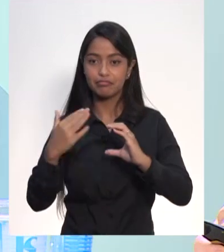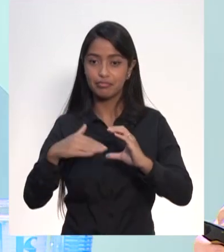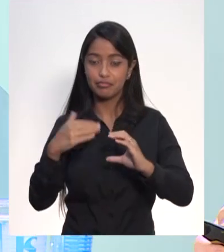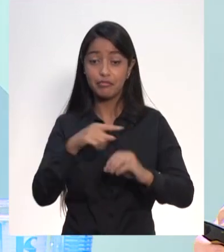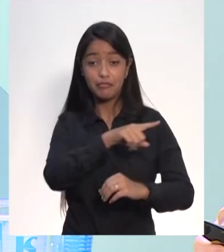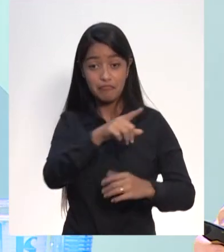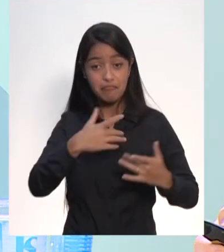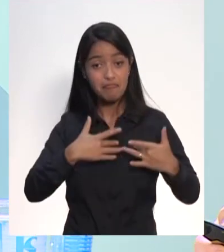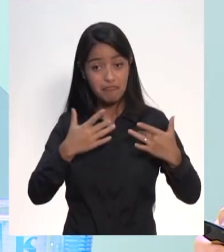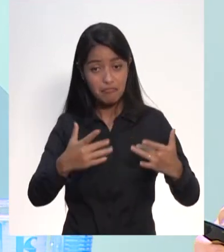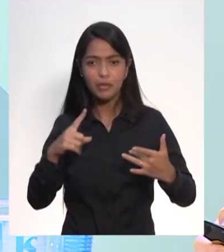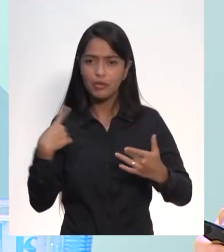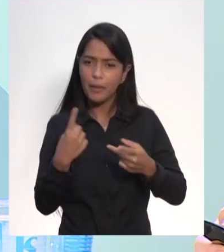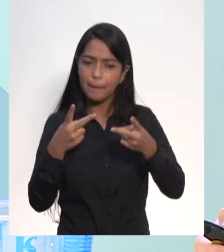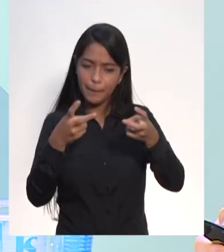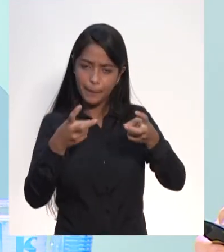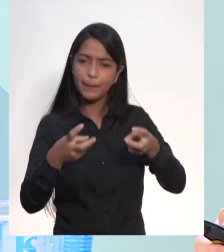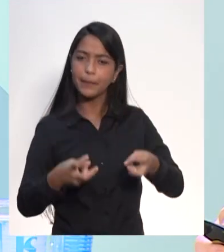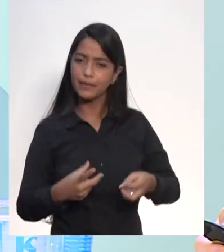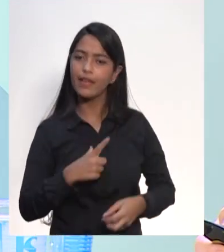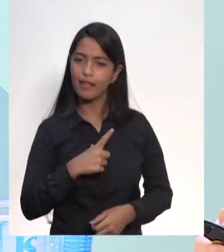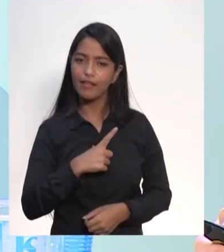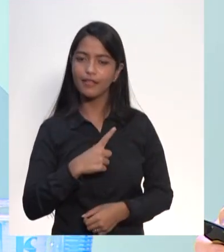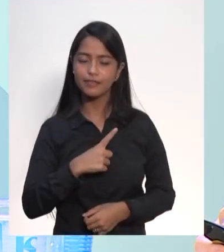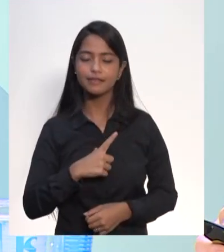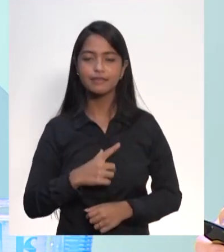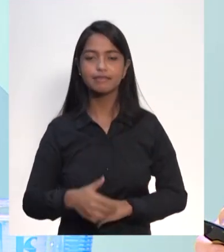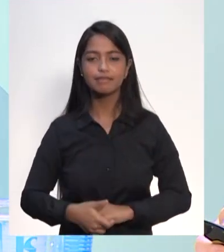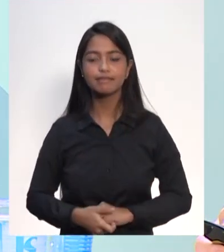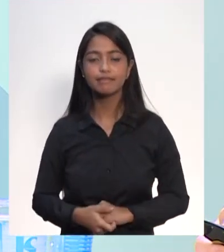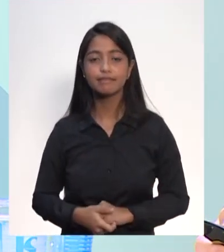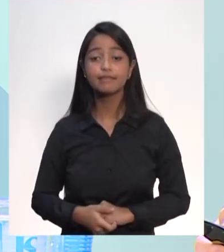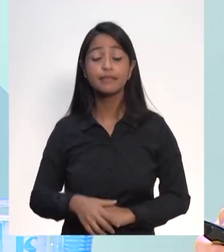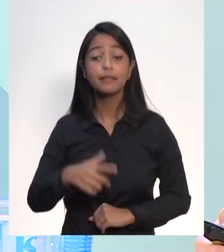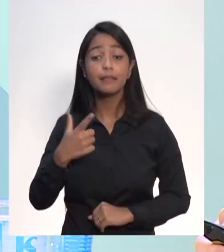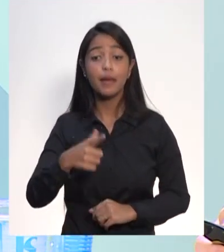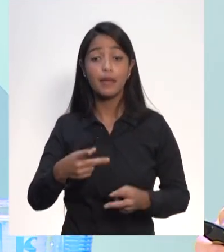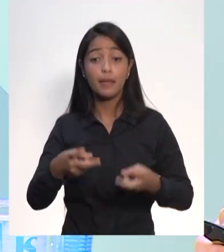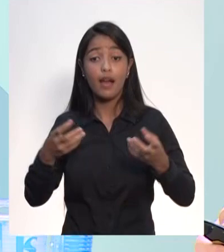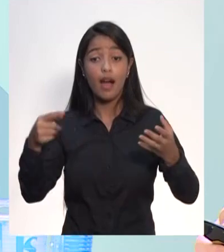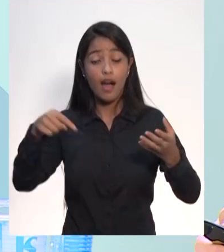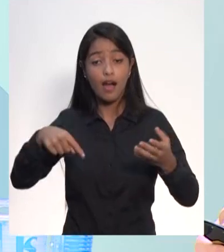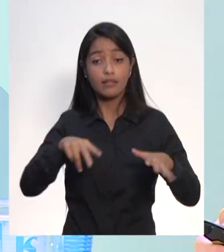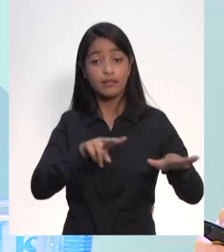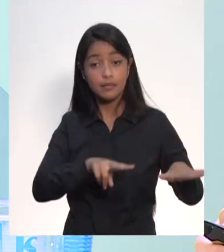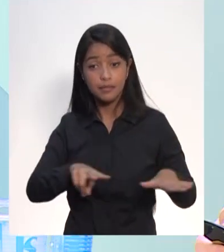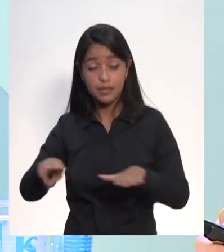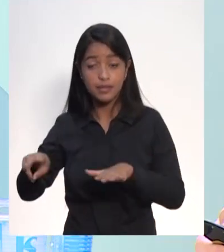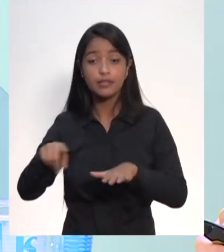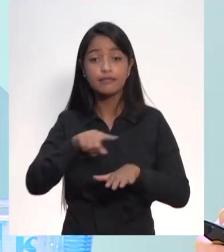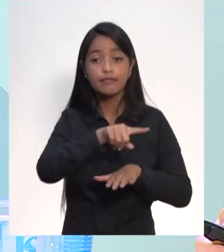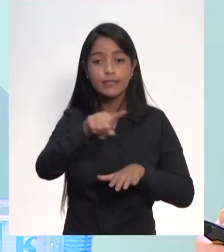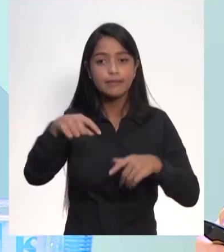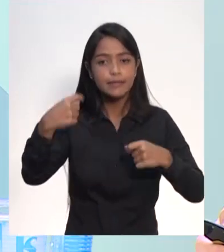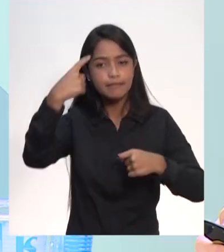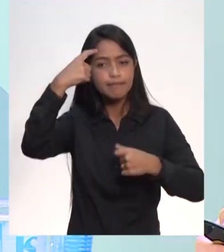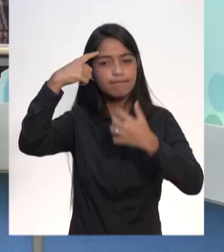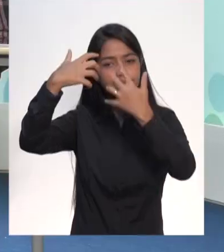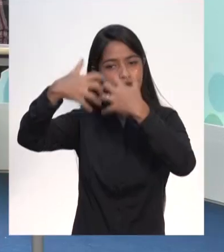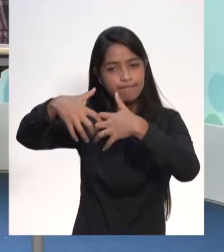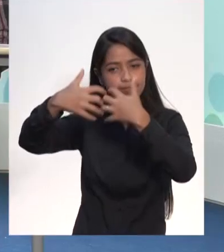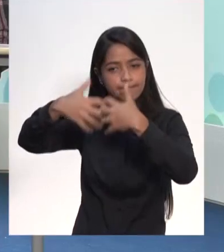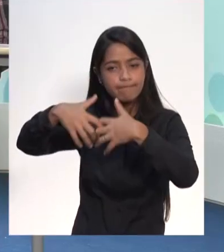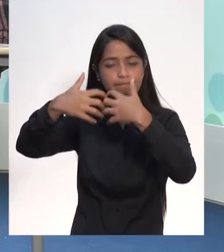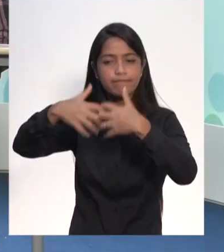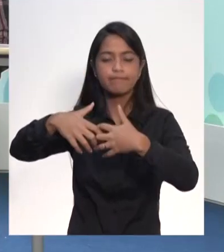vocês. E nós entendemos que essa semana é sim uma semana que vocês também precisam de um momento para refletir, para organizar daquilo